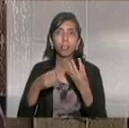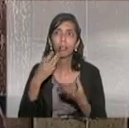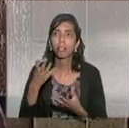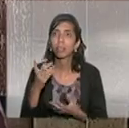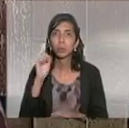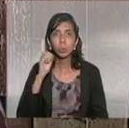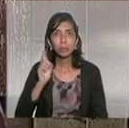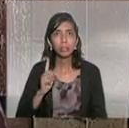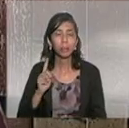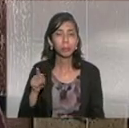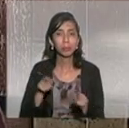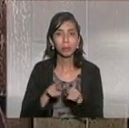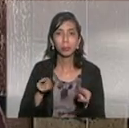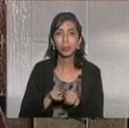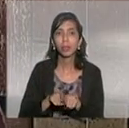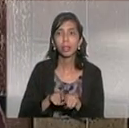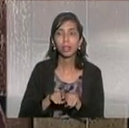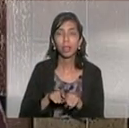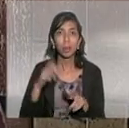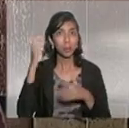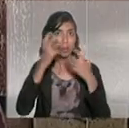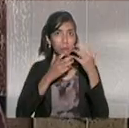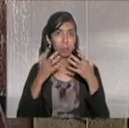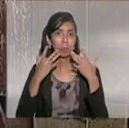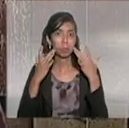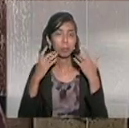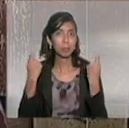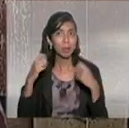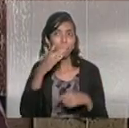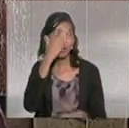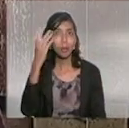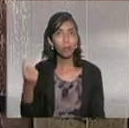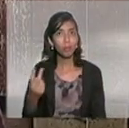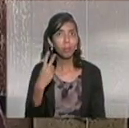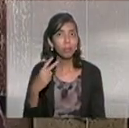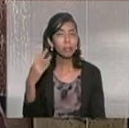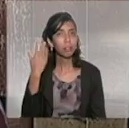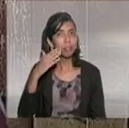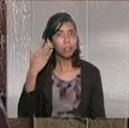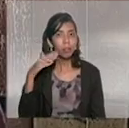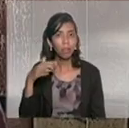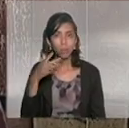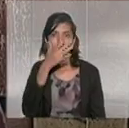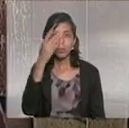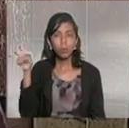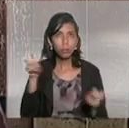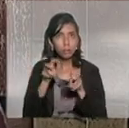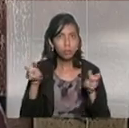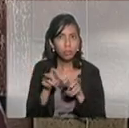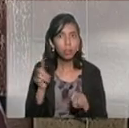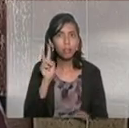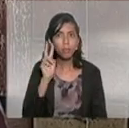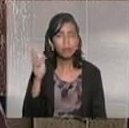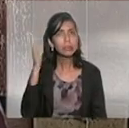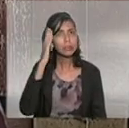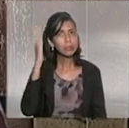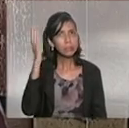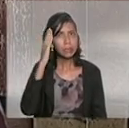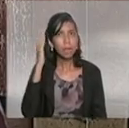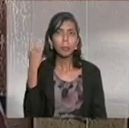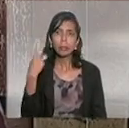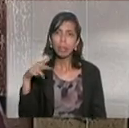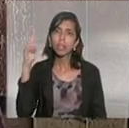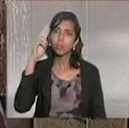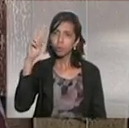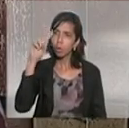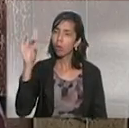expressar, não sabe dizer aquela letra. Porque o musical, a pessoa precisa dizer uma letra, as pessoas entender, a plateia precisa entender que aquela